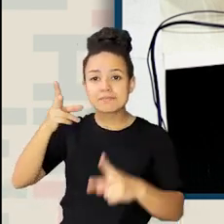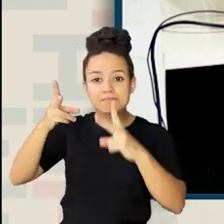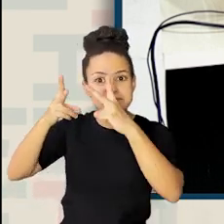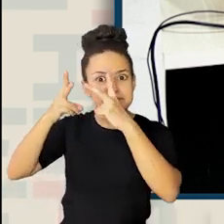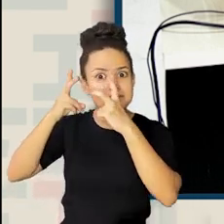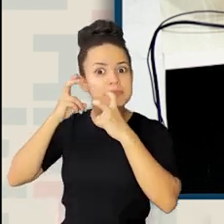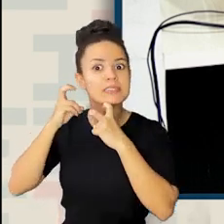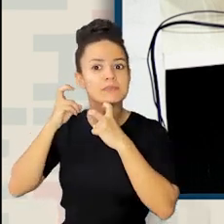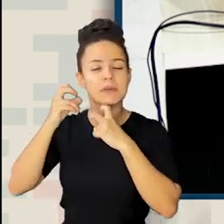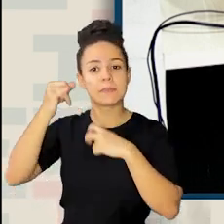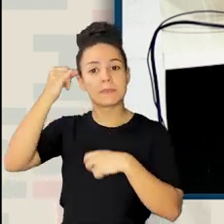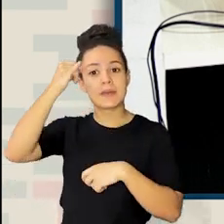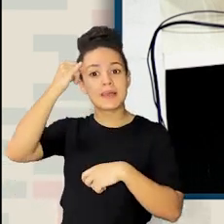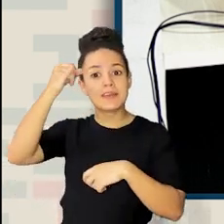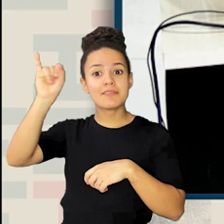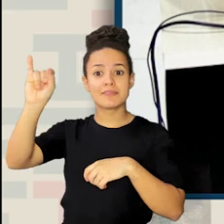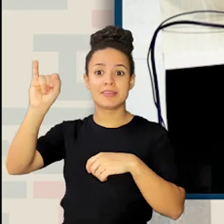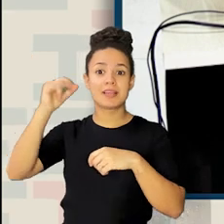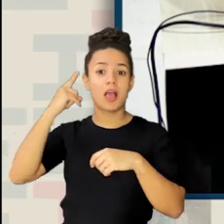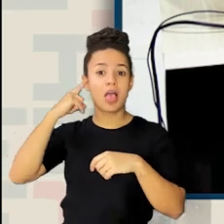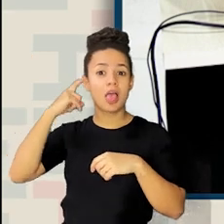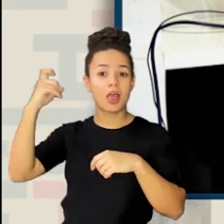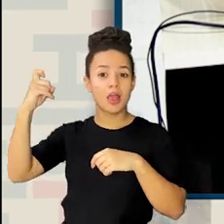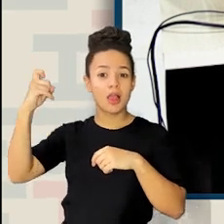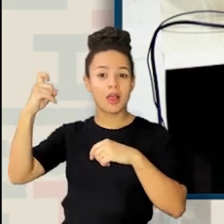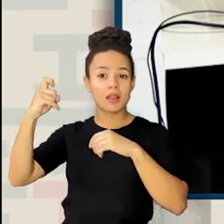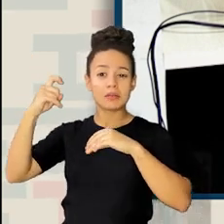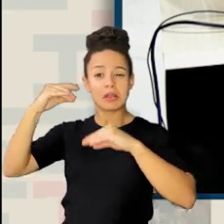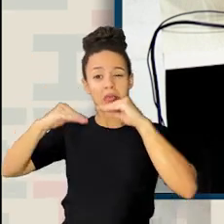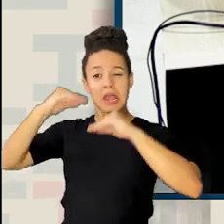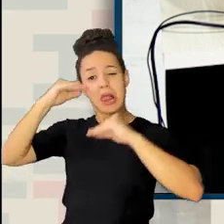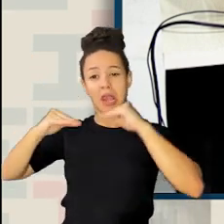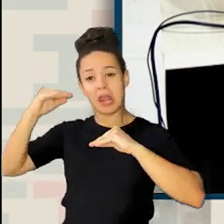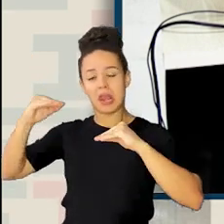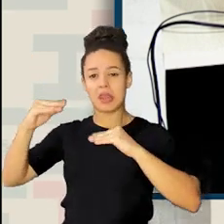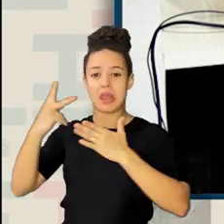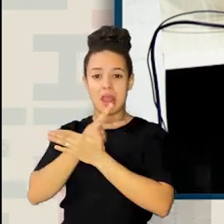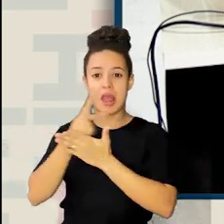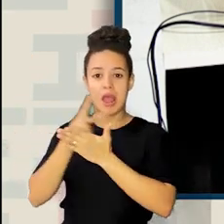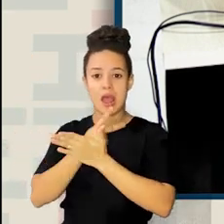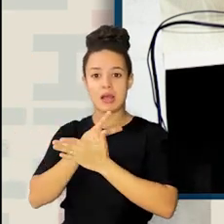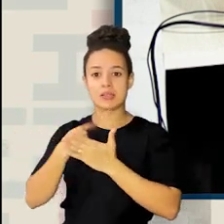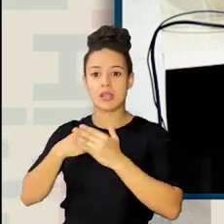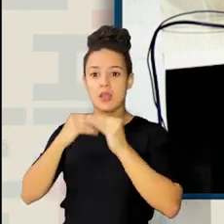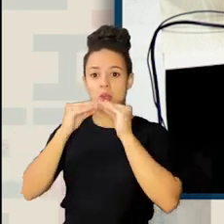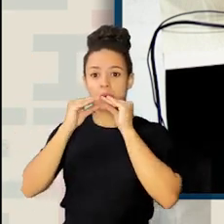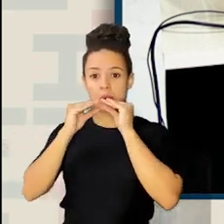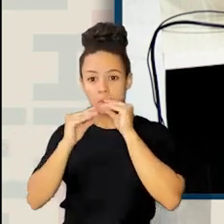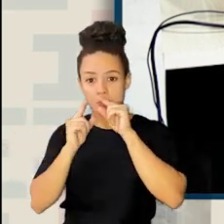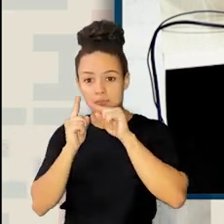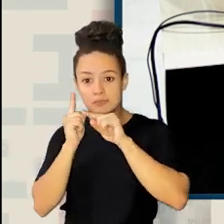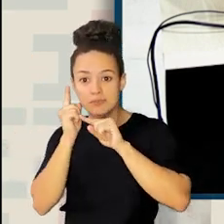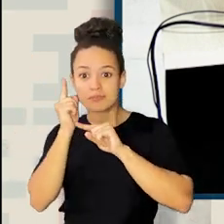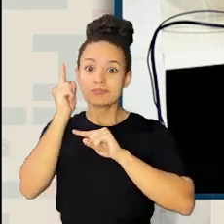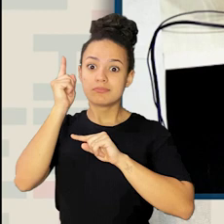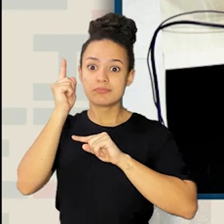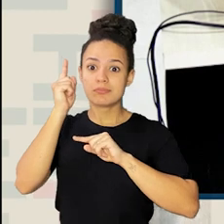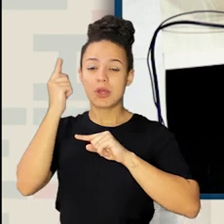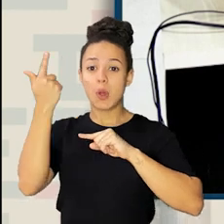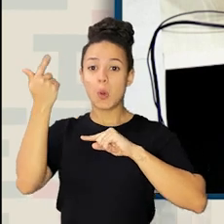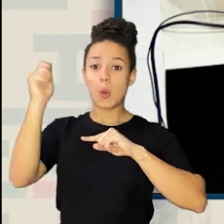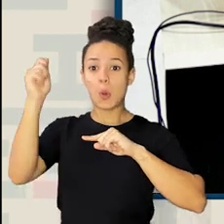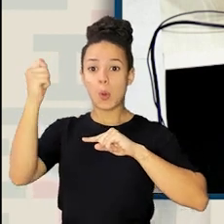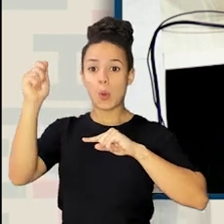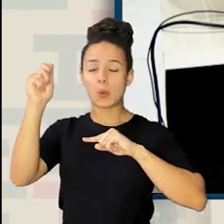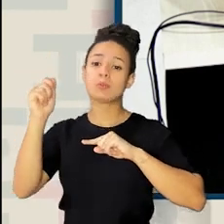o som não sair desafinado. Essa nota mais aguda, se eu dou uma pressãozinha para ela chegar lá. Sim. Se eu não der,